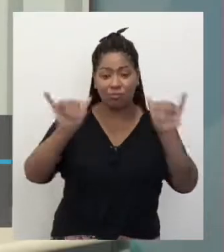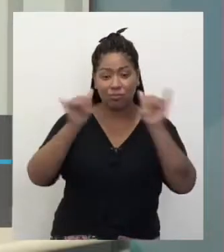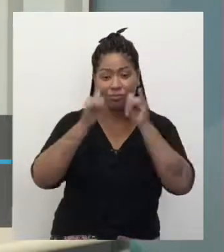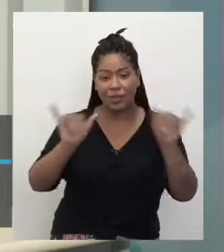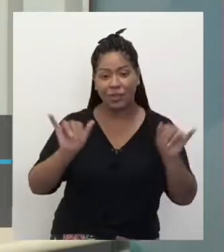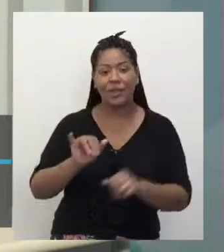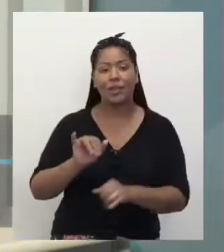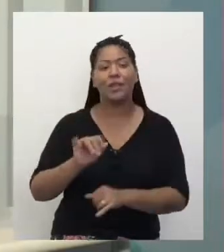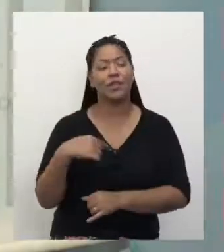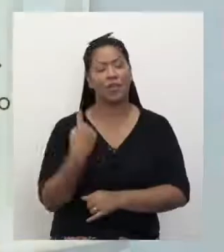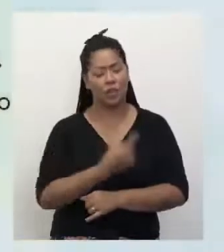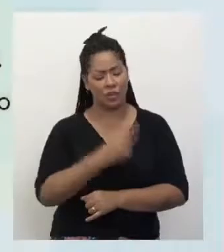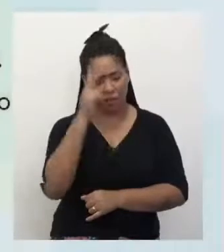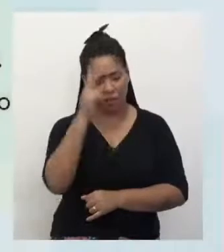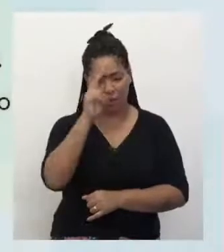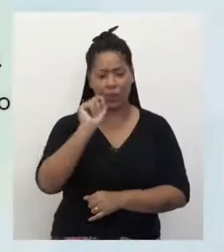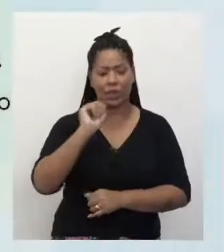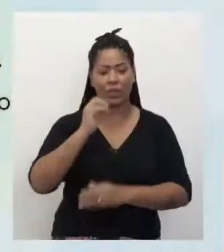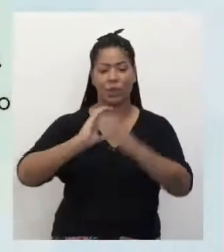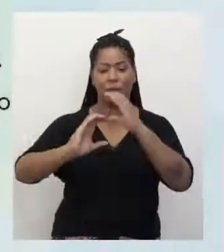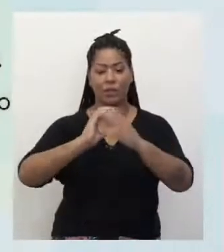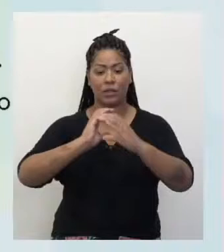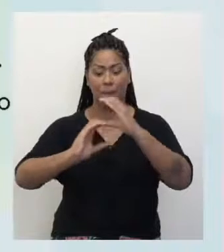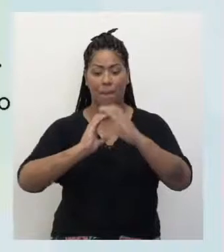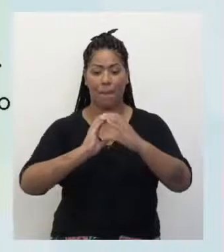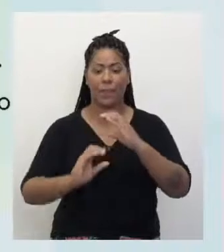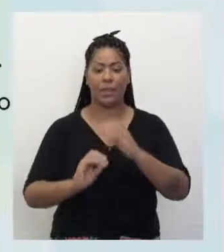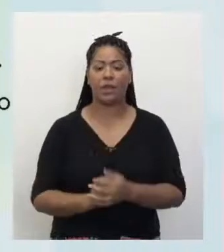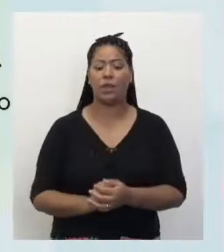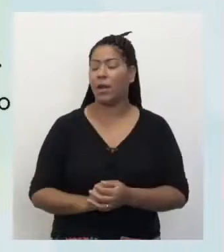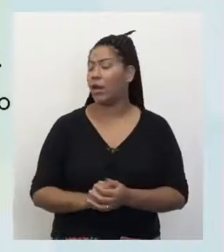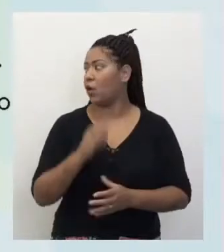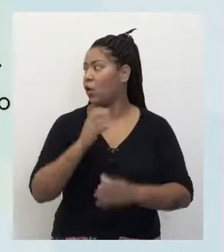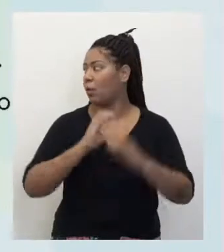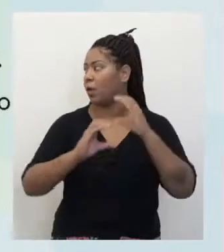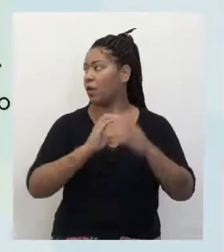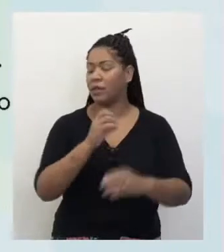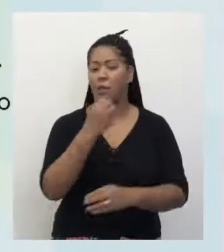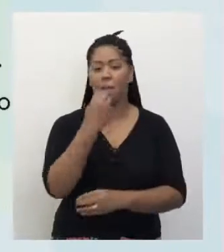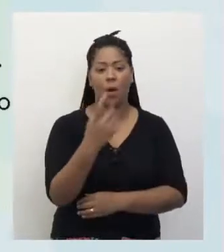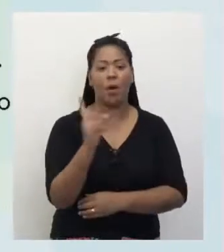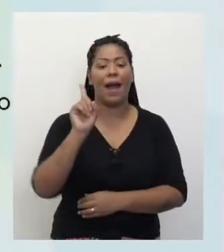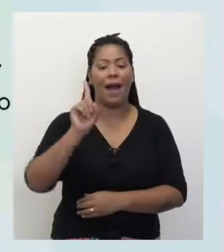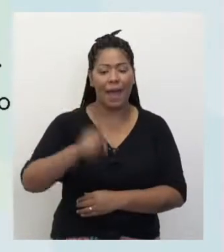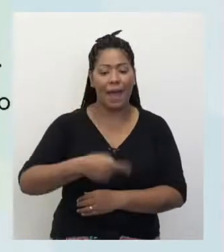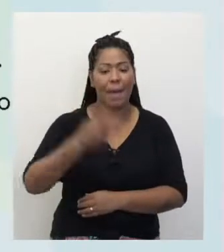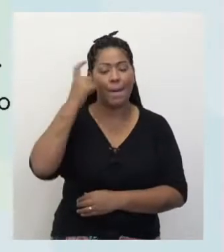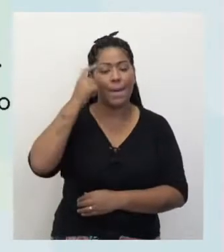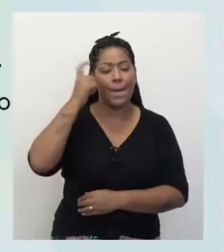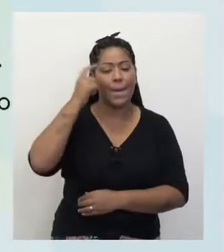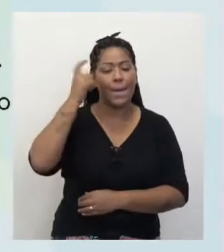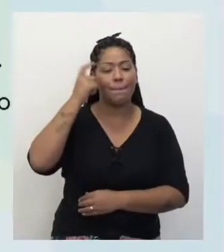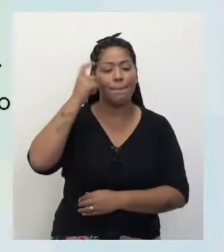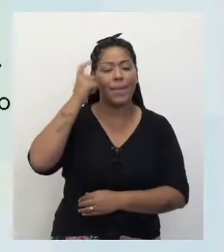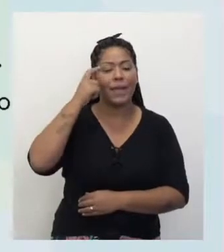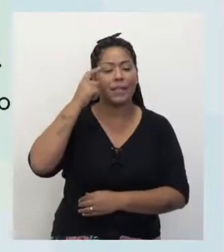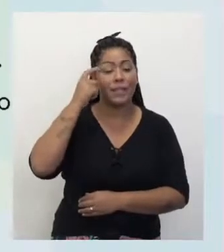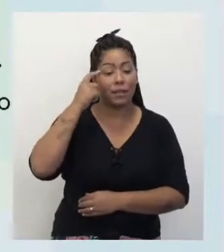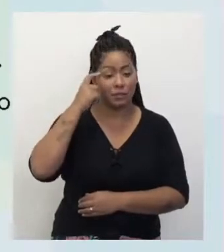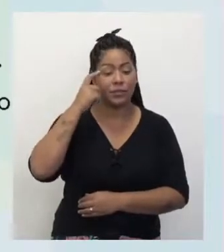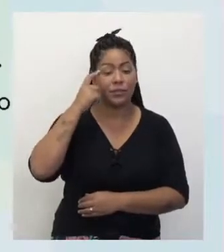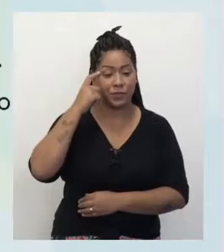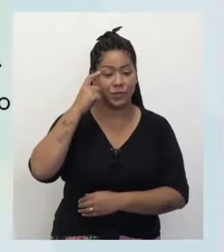da comunicação. Para que nós tenhamos uma comunicação efetiva, é necessário que pensarmos então, nesses elementos, que é